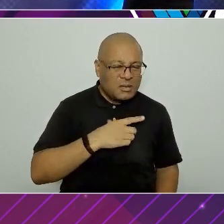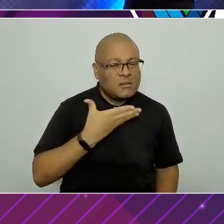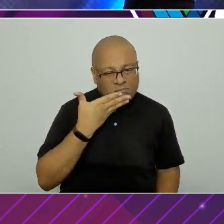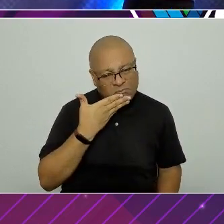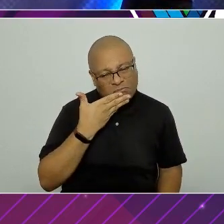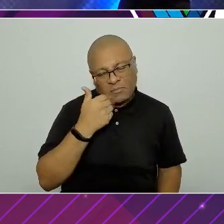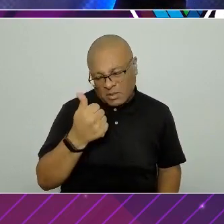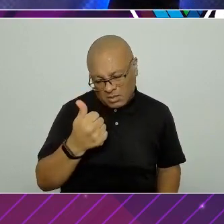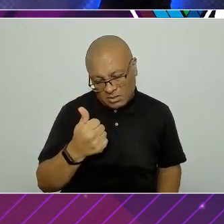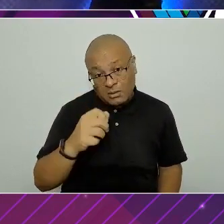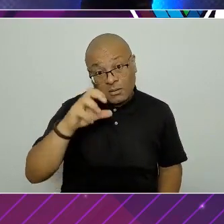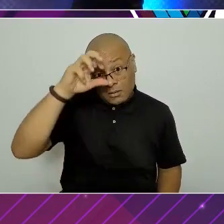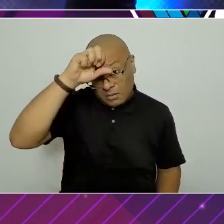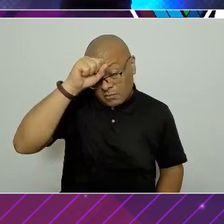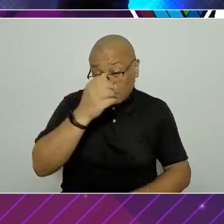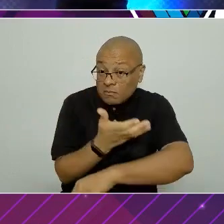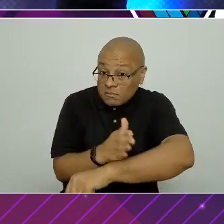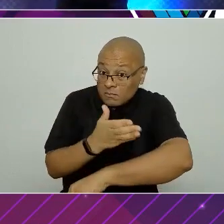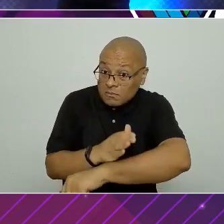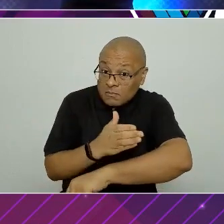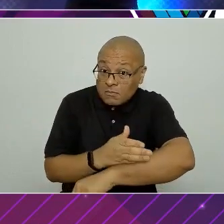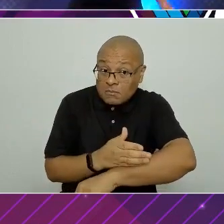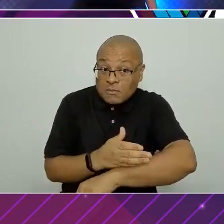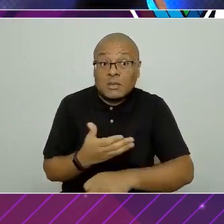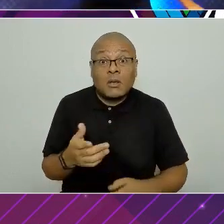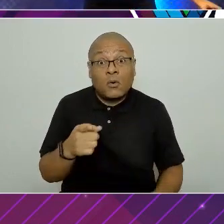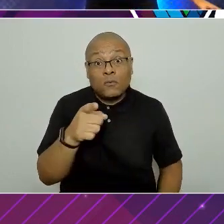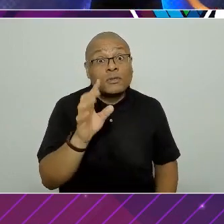Nós temos a aprendizagem humana. Então, poxa, quem já